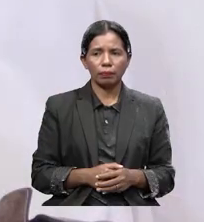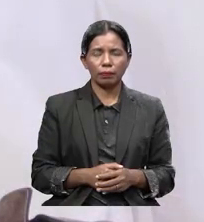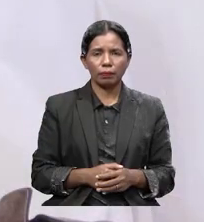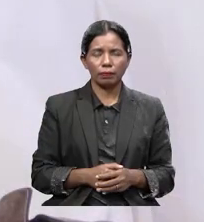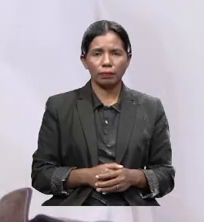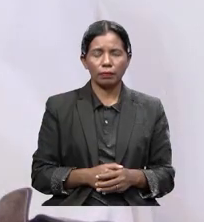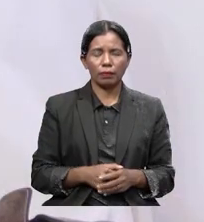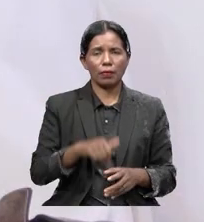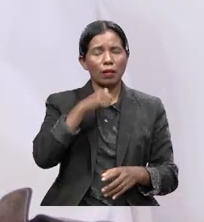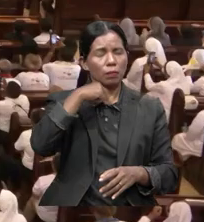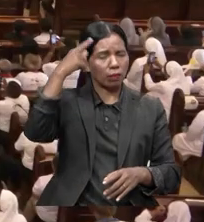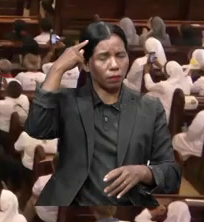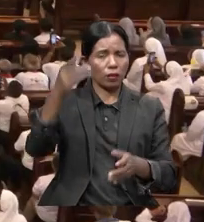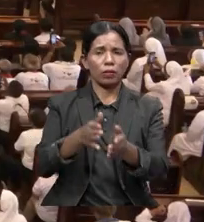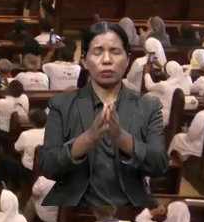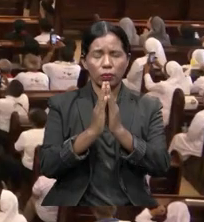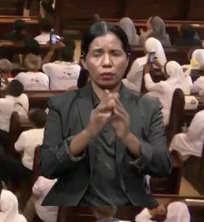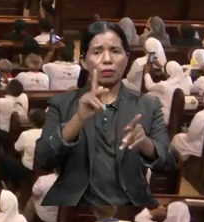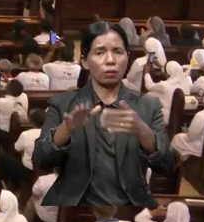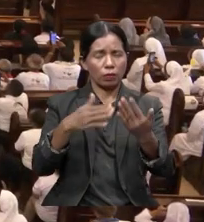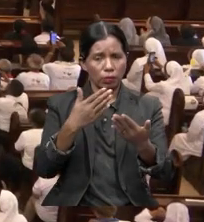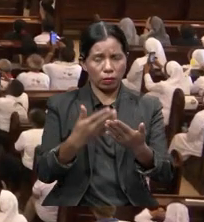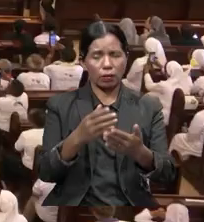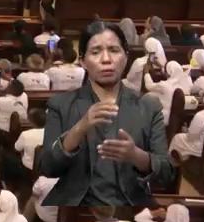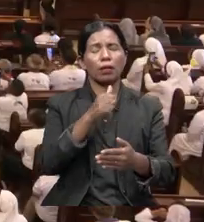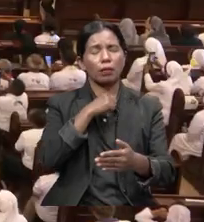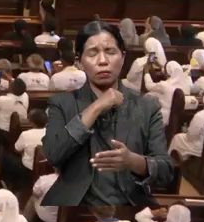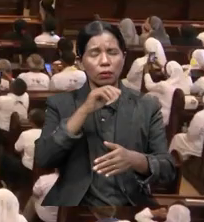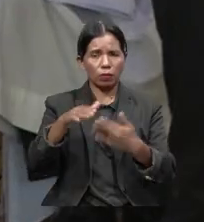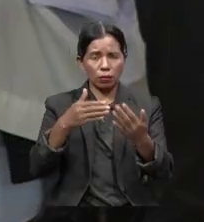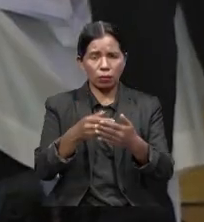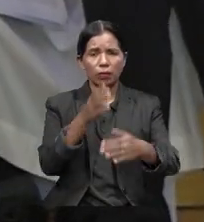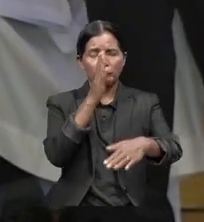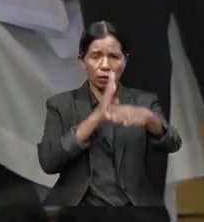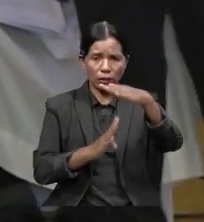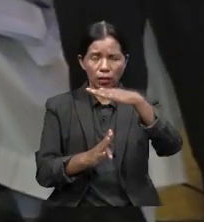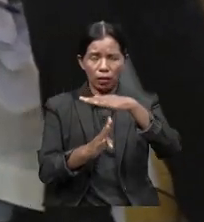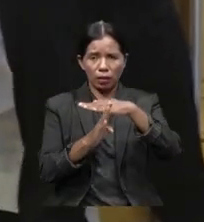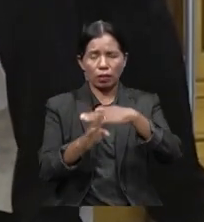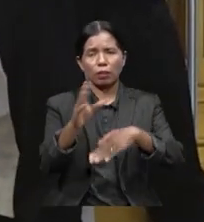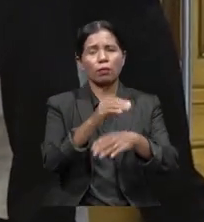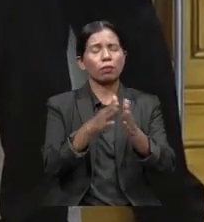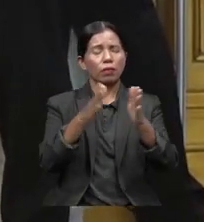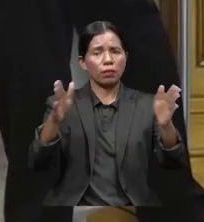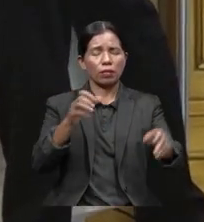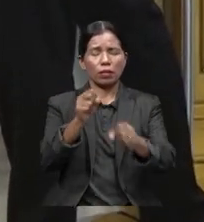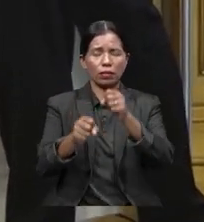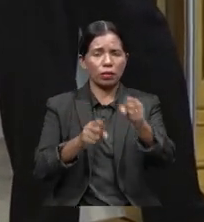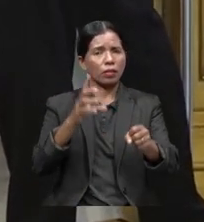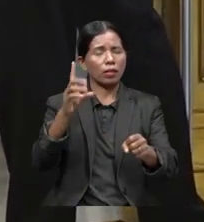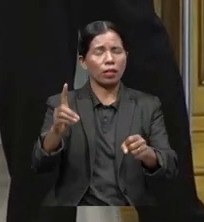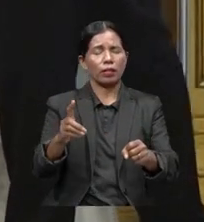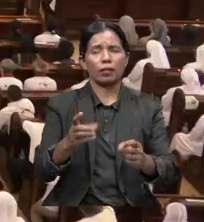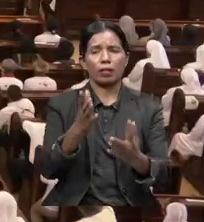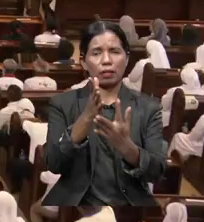Além de né, Papa Francisco Mos, husuba sacerdote sira, atu hakraik an, no labele senti an, boat liu, e a sociedade nialet.